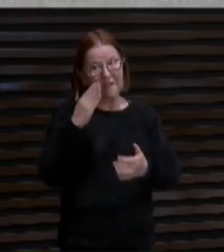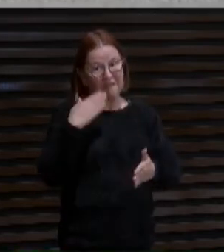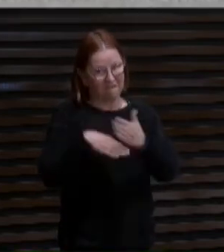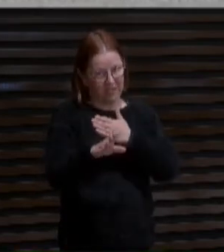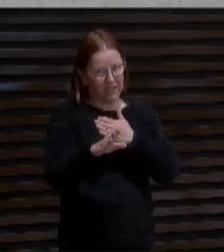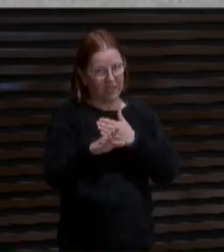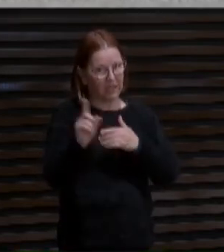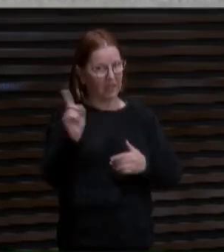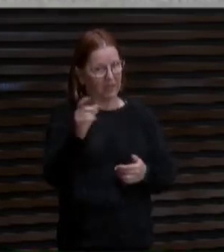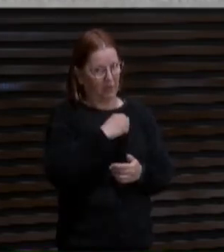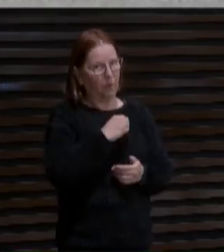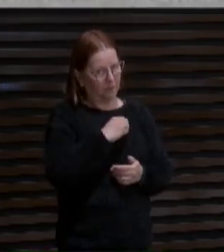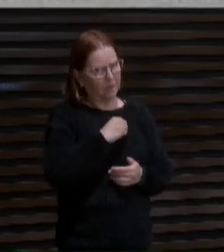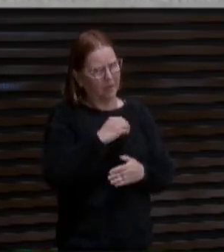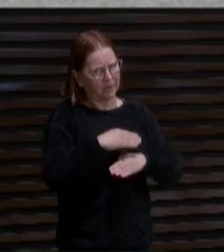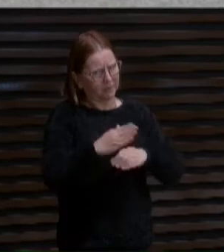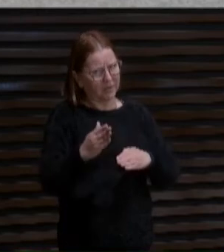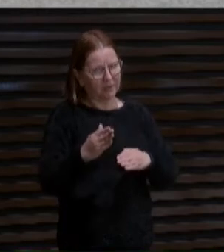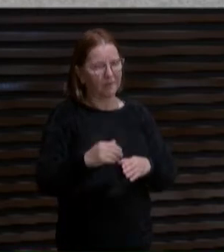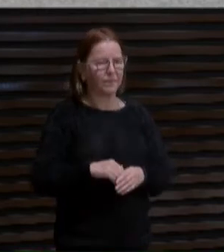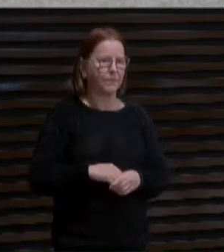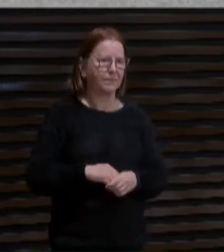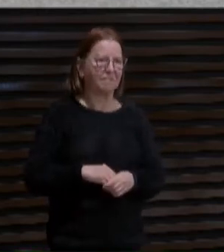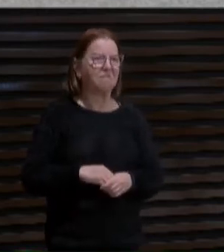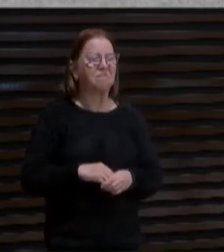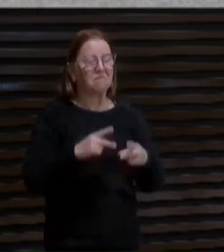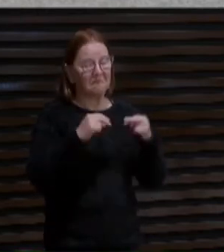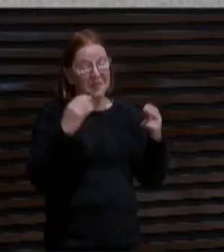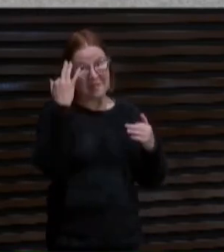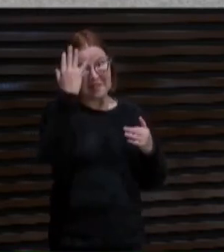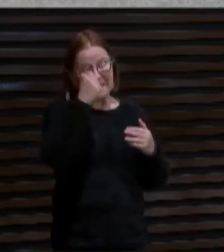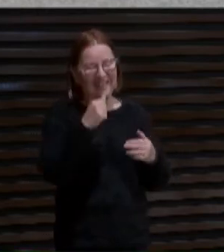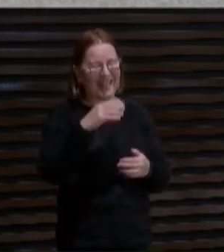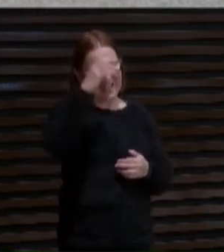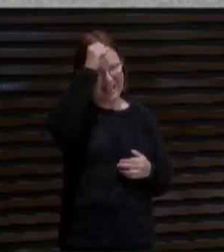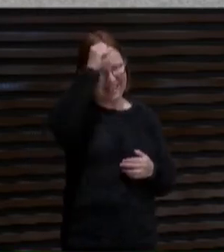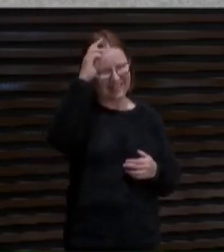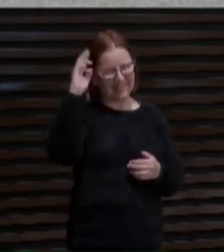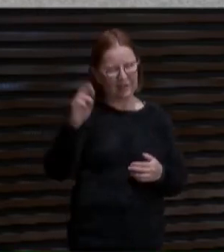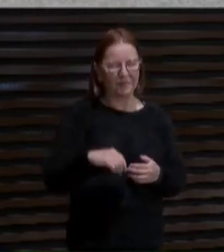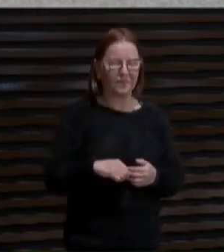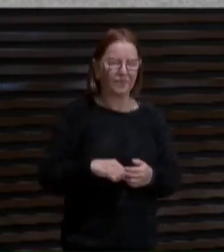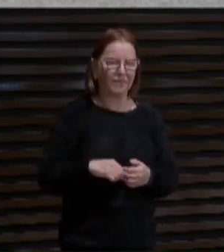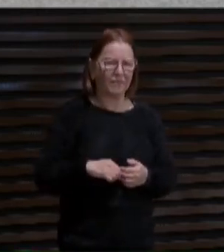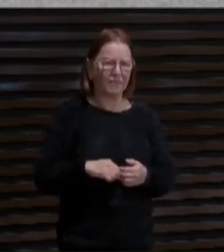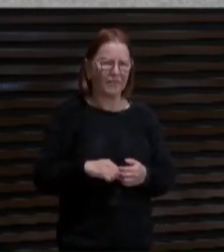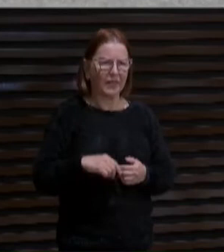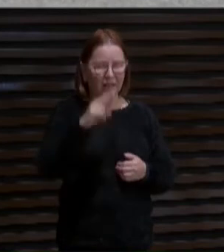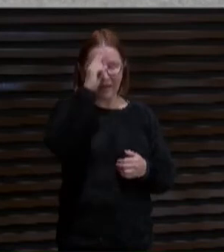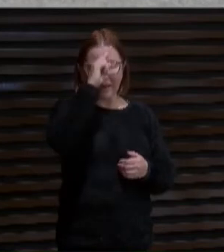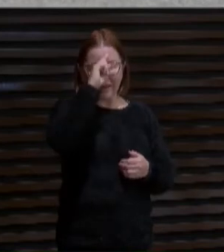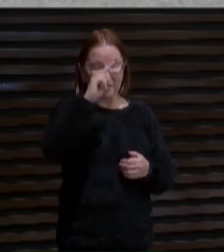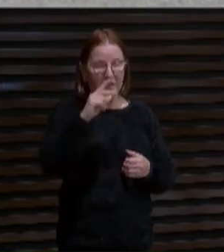ô coisa maravilhosa que a gente precisa aprender com o senhor Você lembra do que que Tiago disse sobre o cumprimento da lei